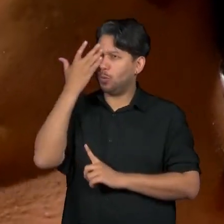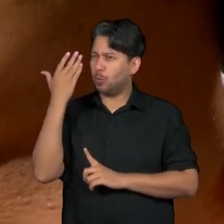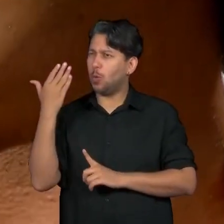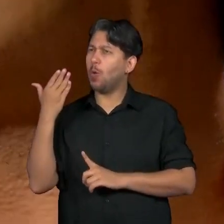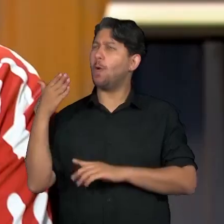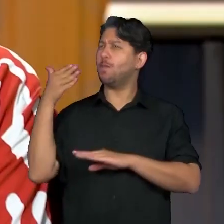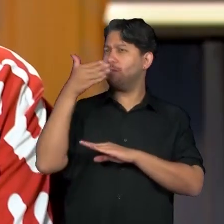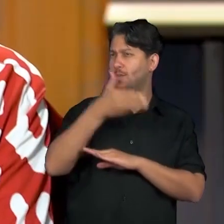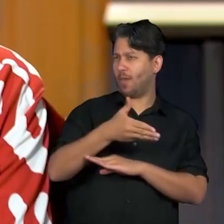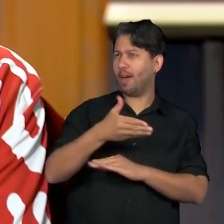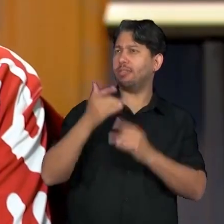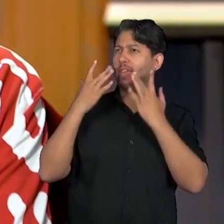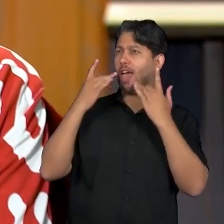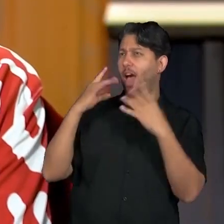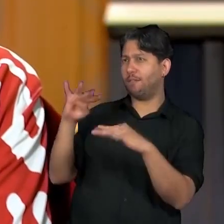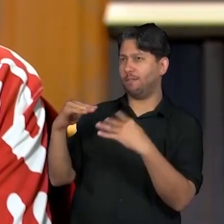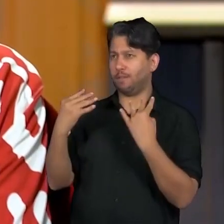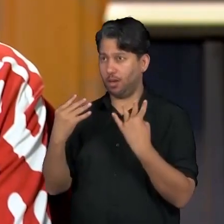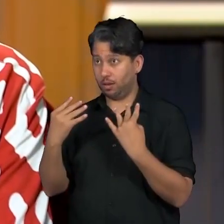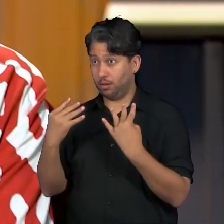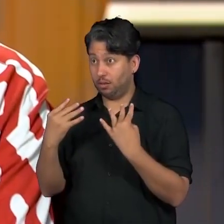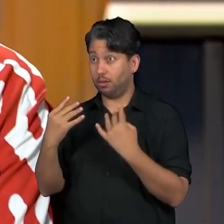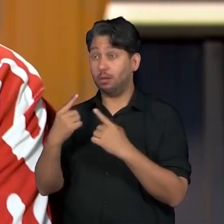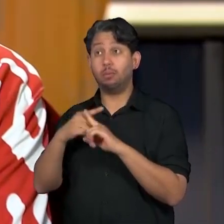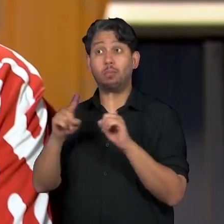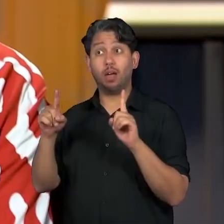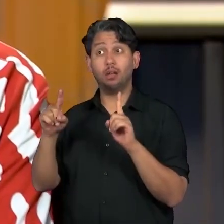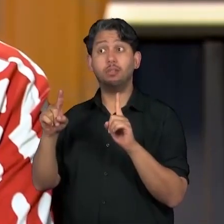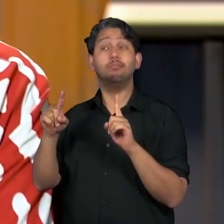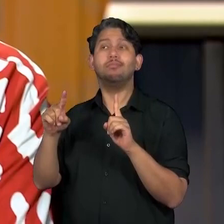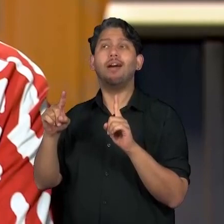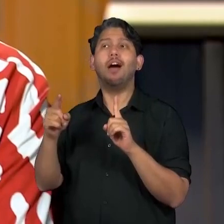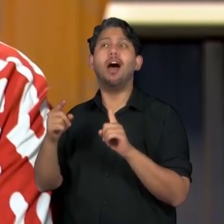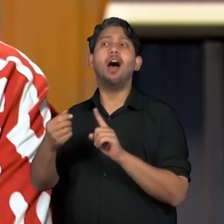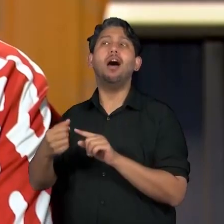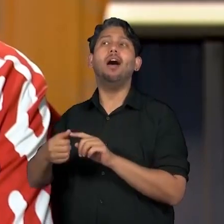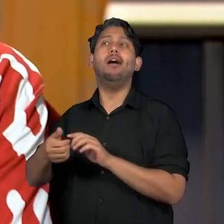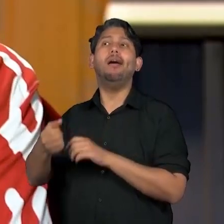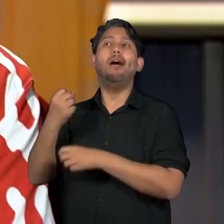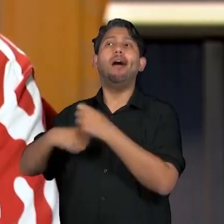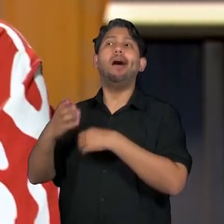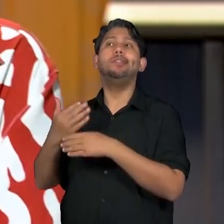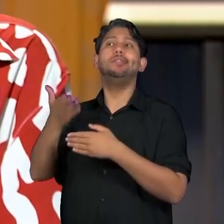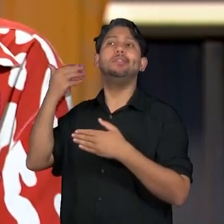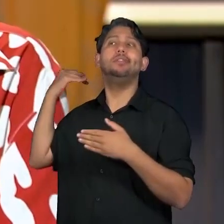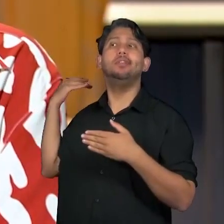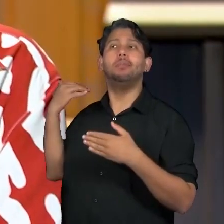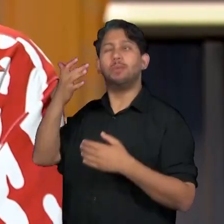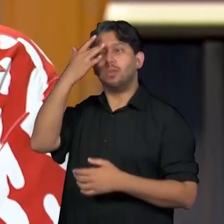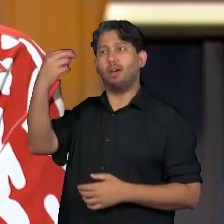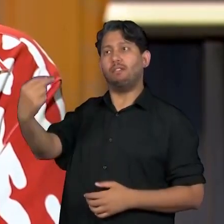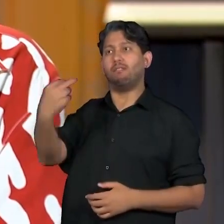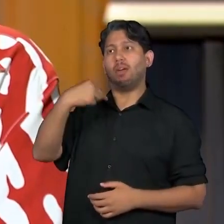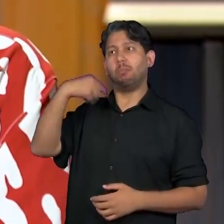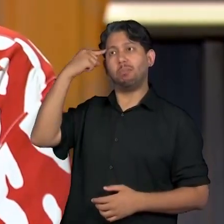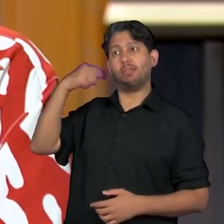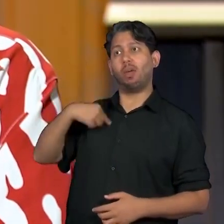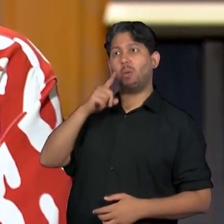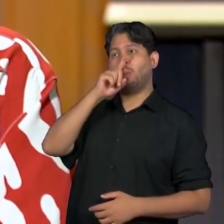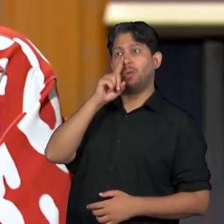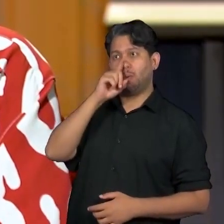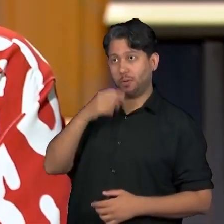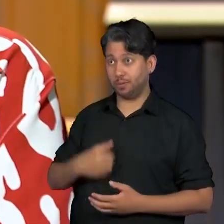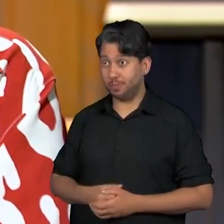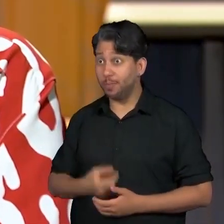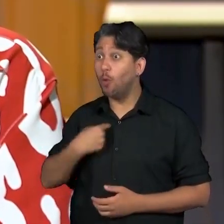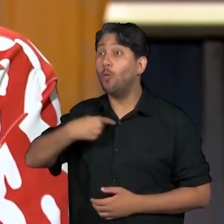bilheterias muitas pessoas me vem como um tipo perigoso E aí um dia eu saio do cinema eu vou pra Avenida Paulista Avenida mais famosa